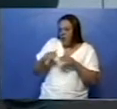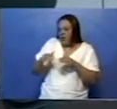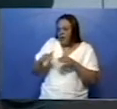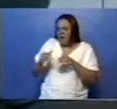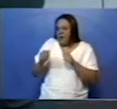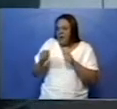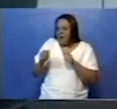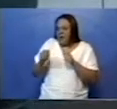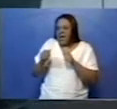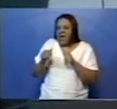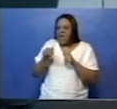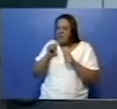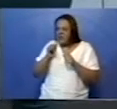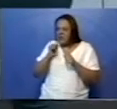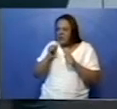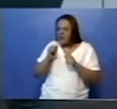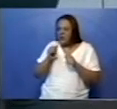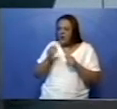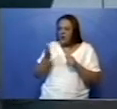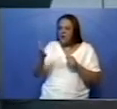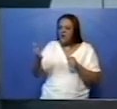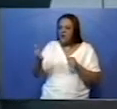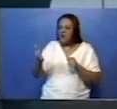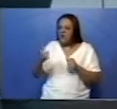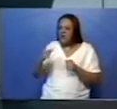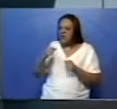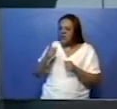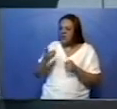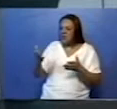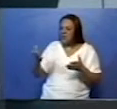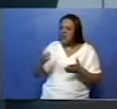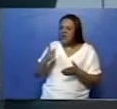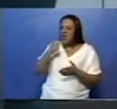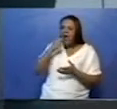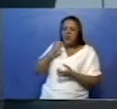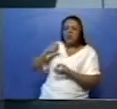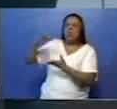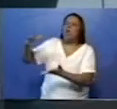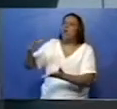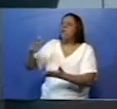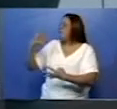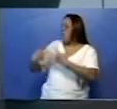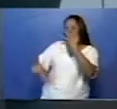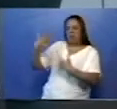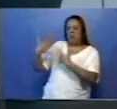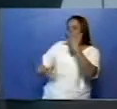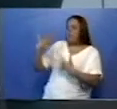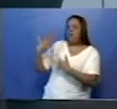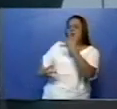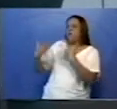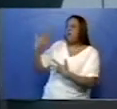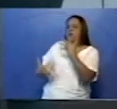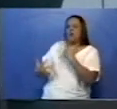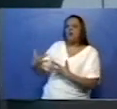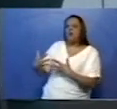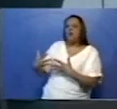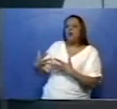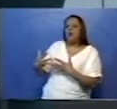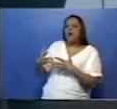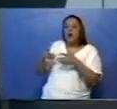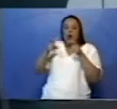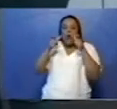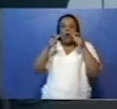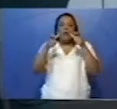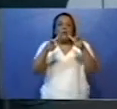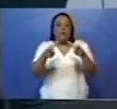grosseira, às vezes, se a gente quiser, né? Esse gatão aí, ó, tá me atormentando. Então, observem que não é no